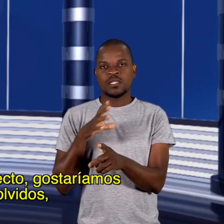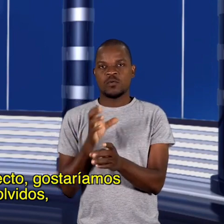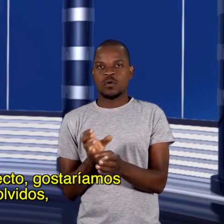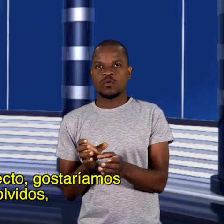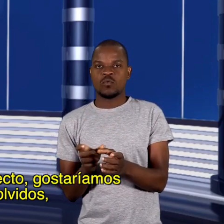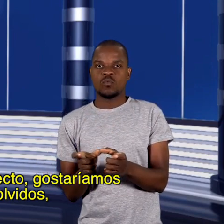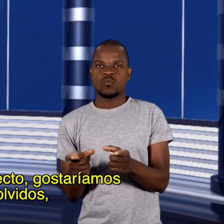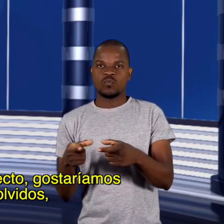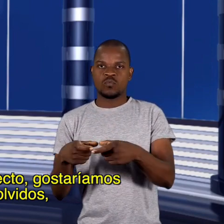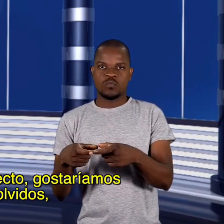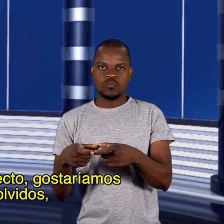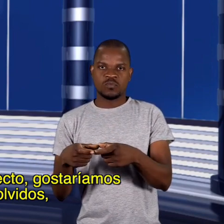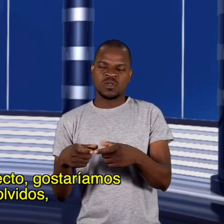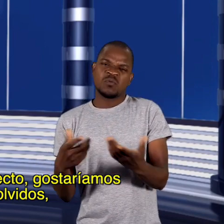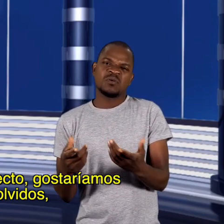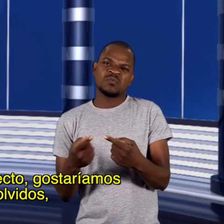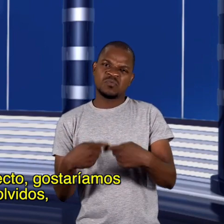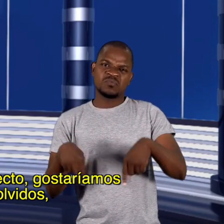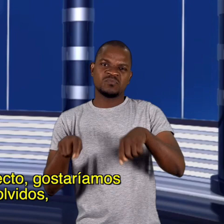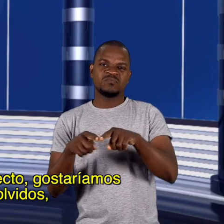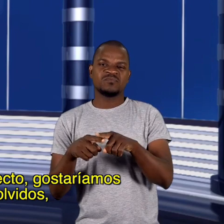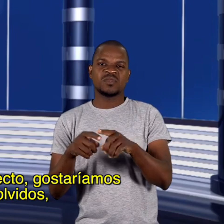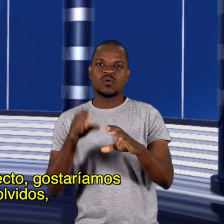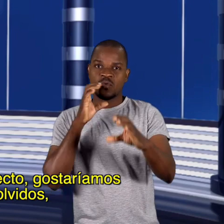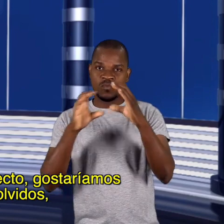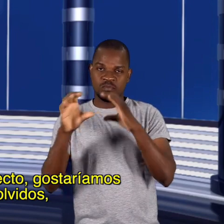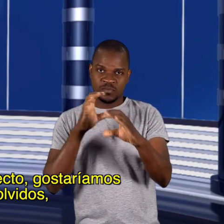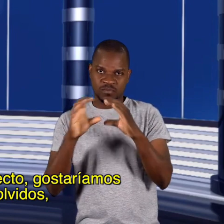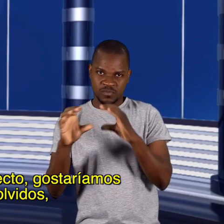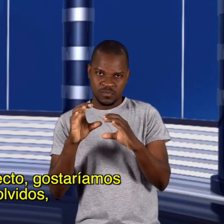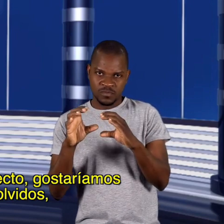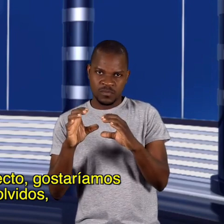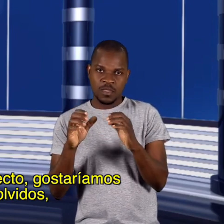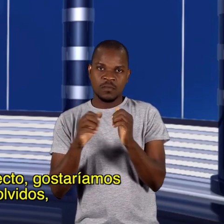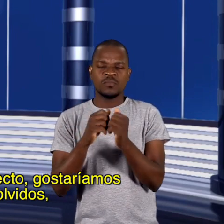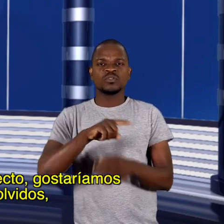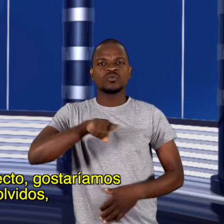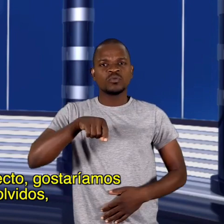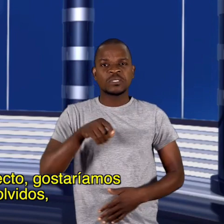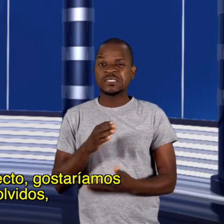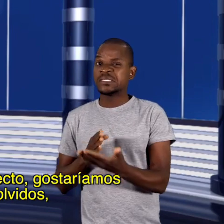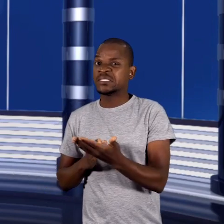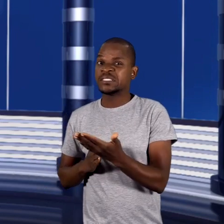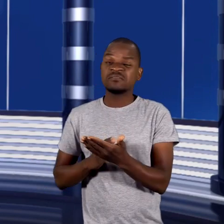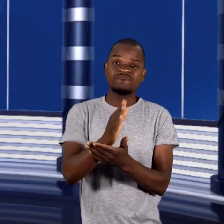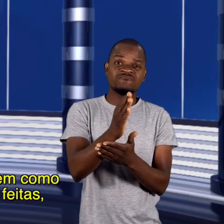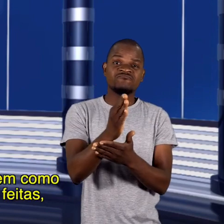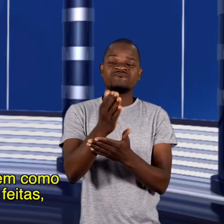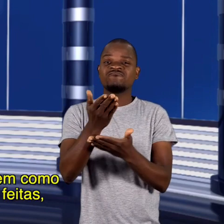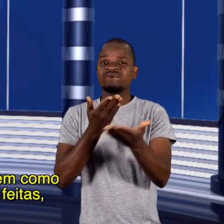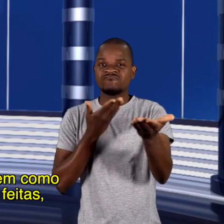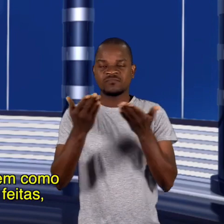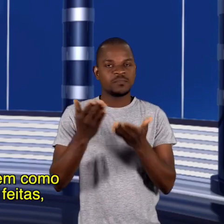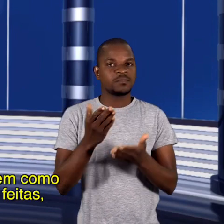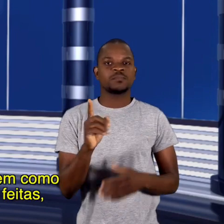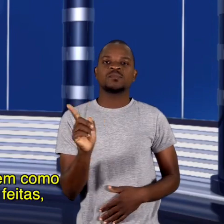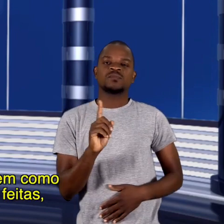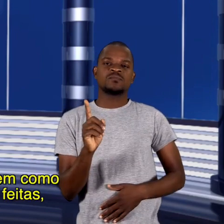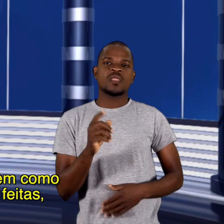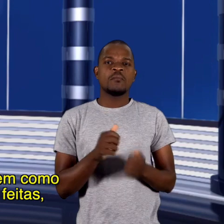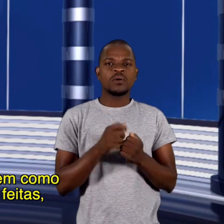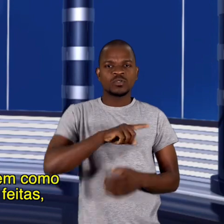intervenção não é direta nós gostaríamos que fôssemos envolvidos diretamente para podermos